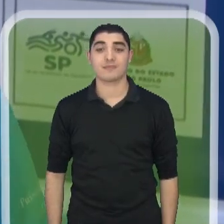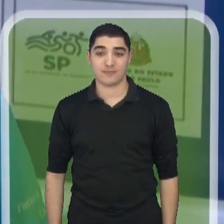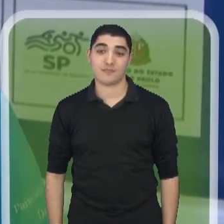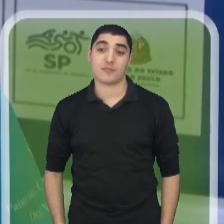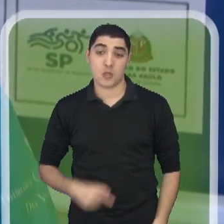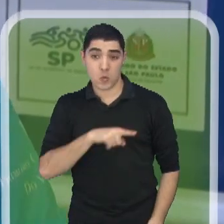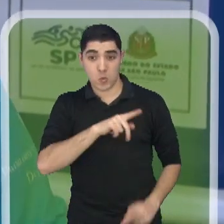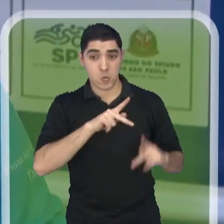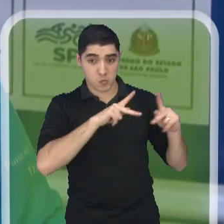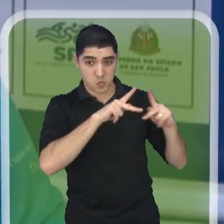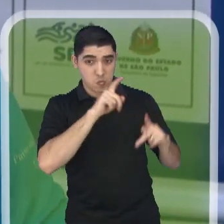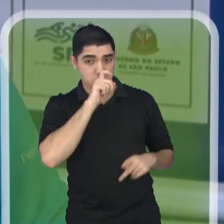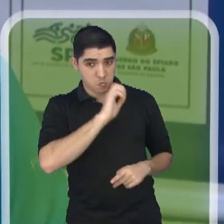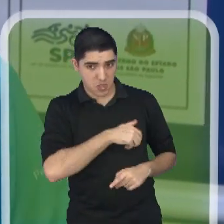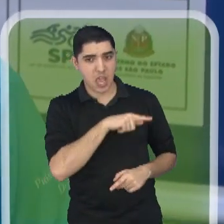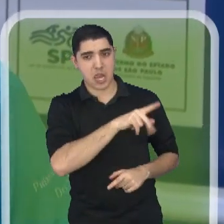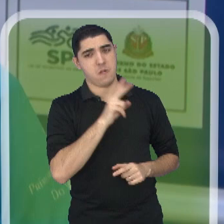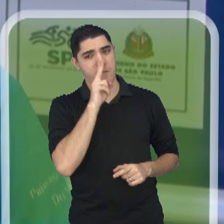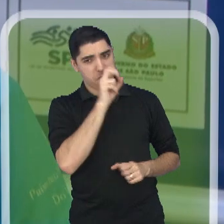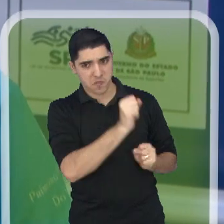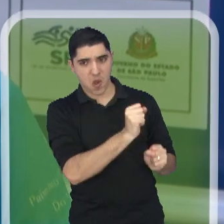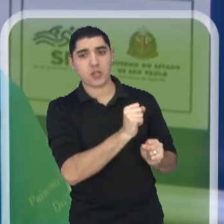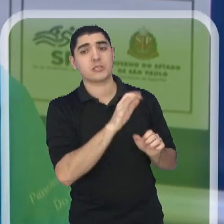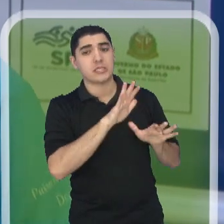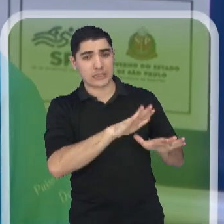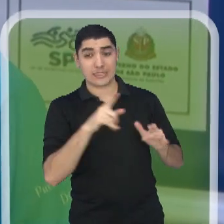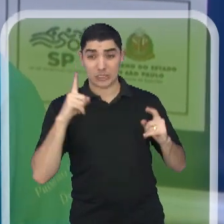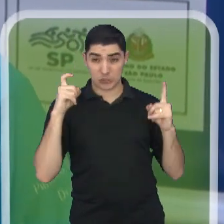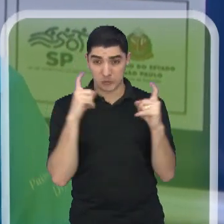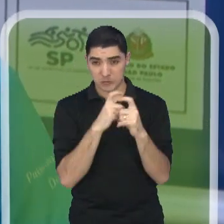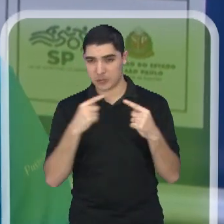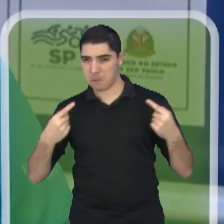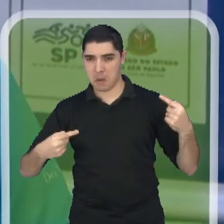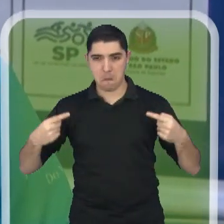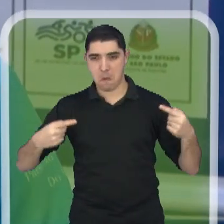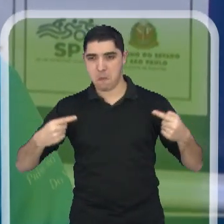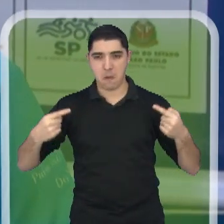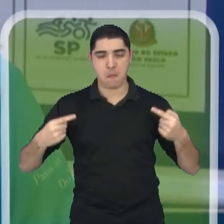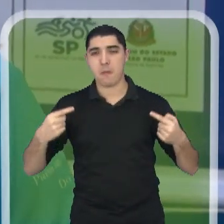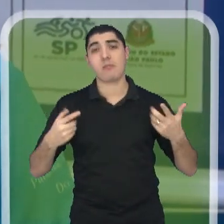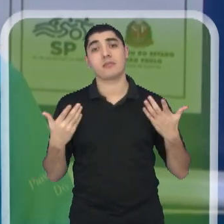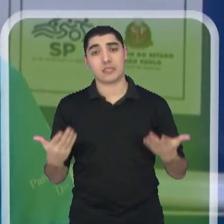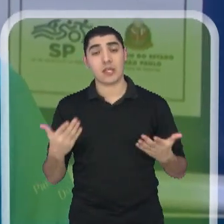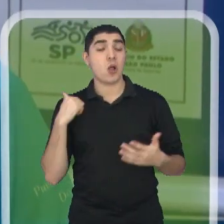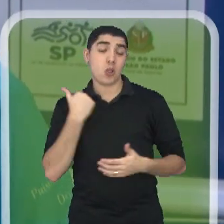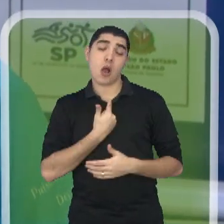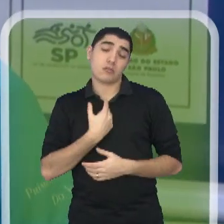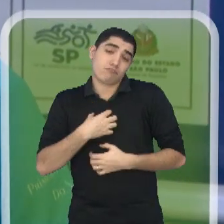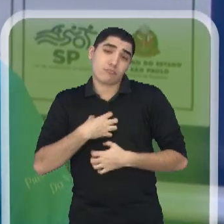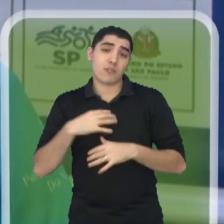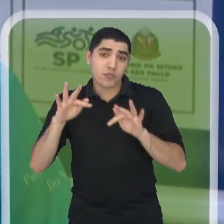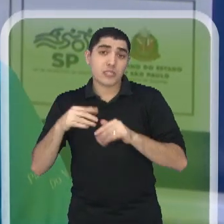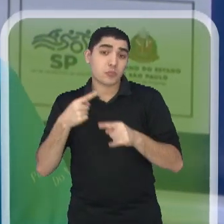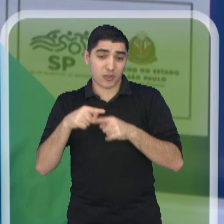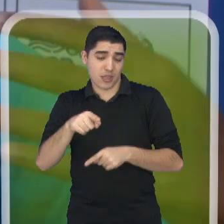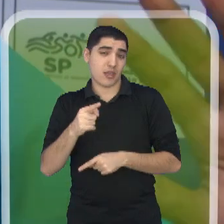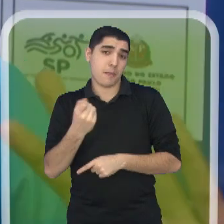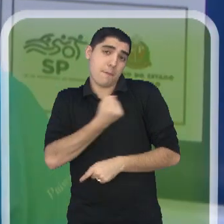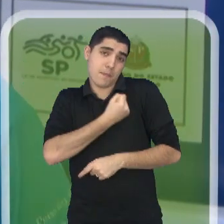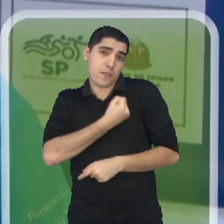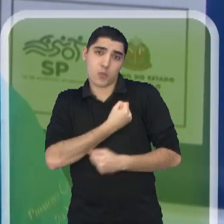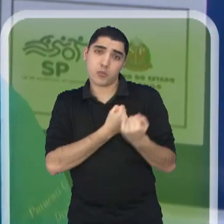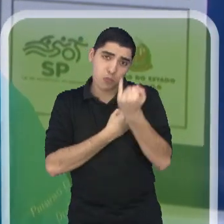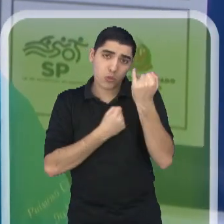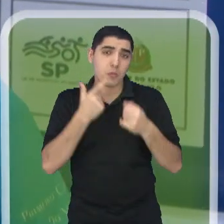equipe muito qualificada e dentro do jogo foi muito difícil. A gente tem que ser otimista, foi um ponto importante